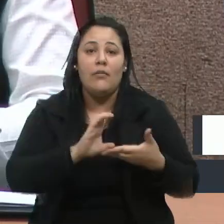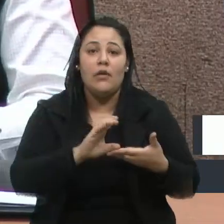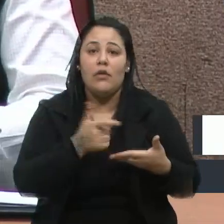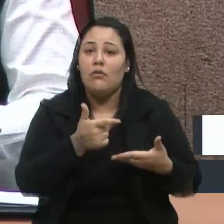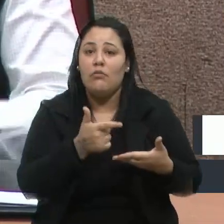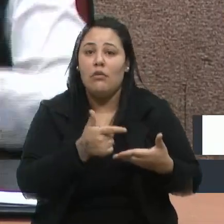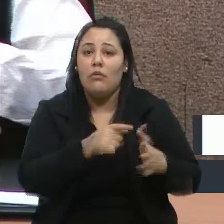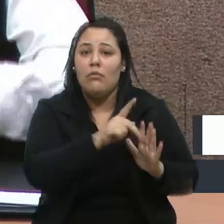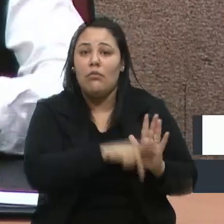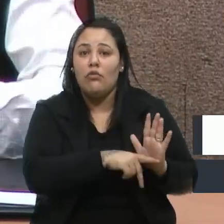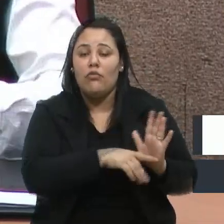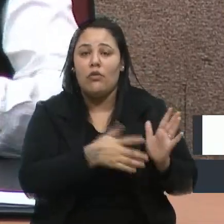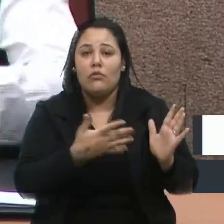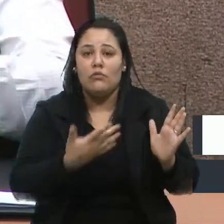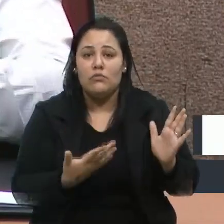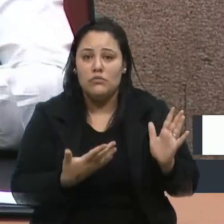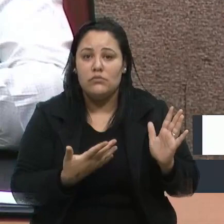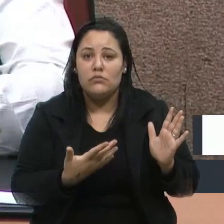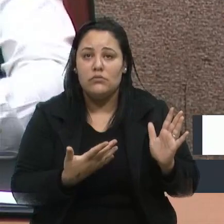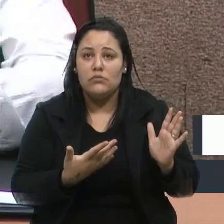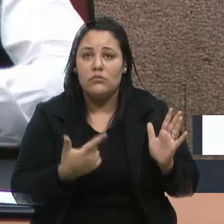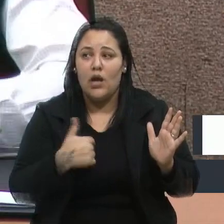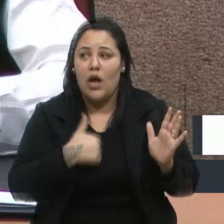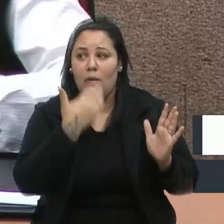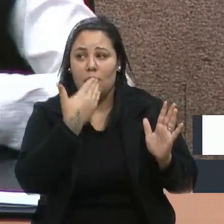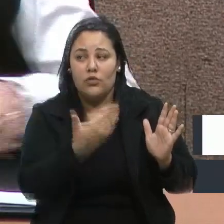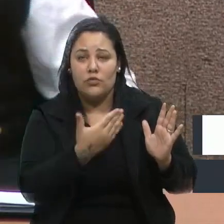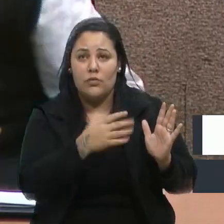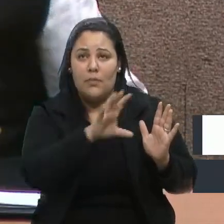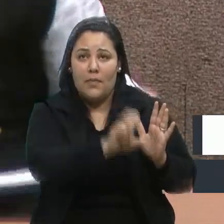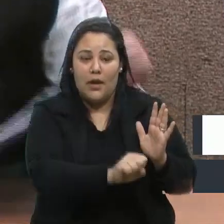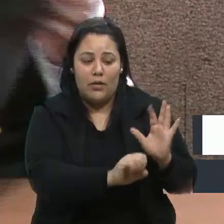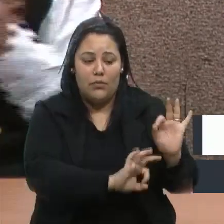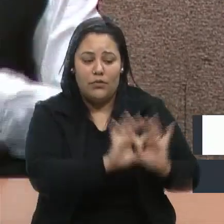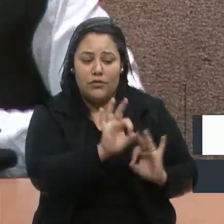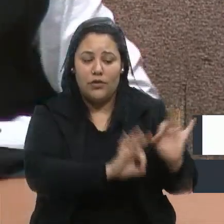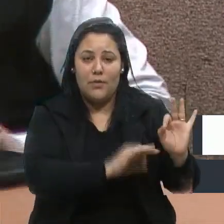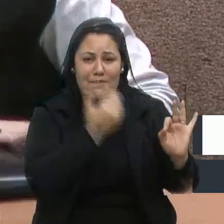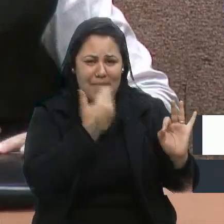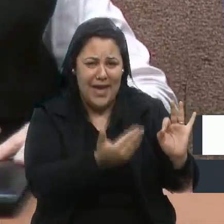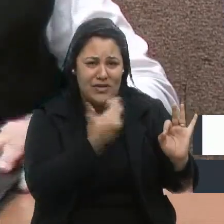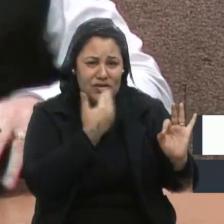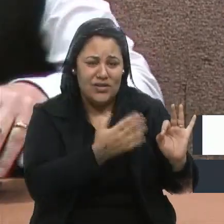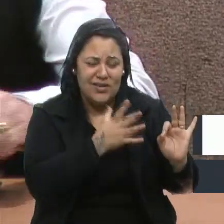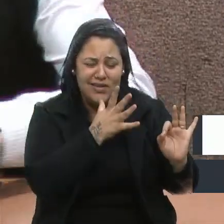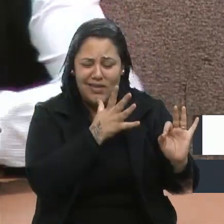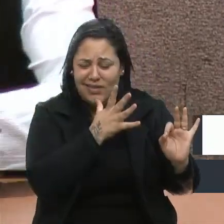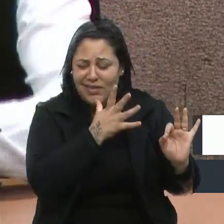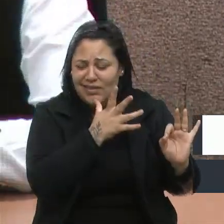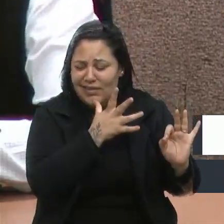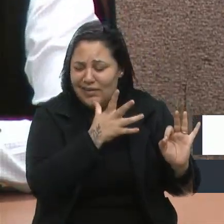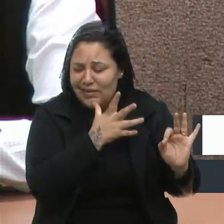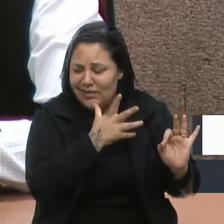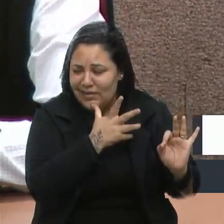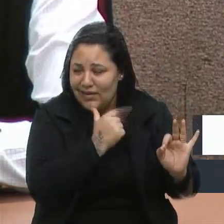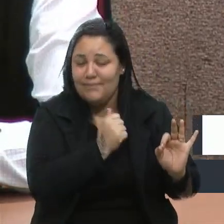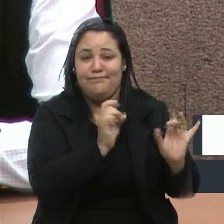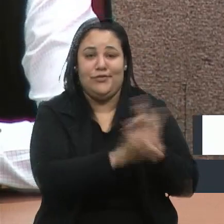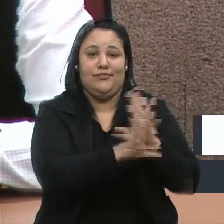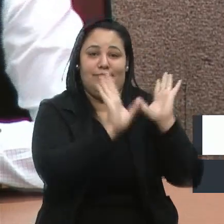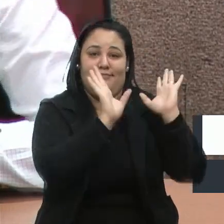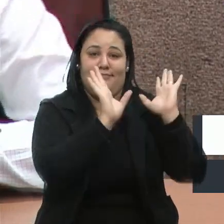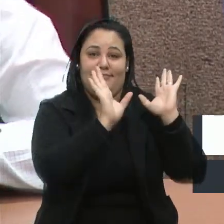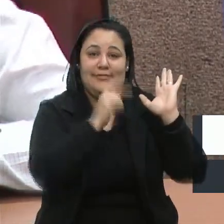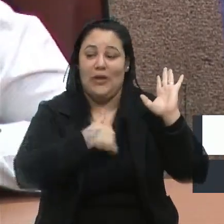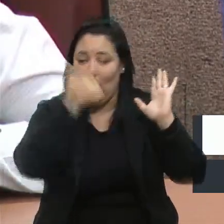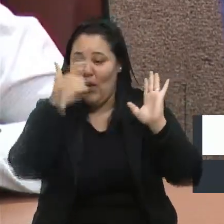projeto? Aí você pede o projeto, demora uma vida para esse projeto ficar pronto. Então, eu acho que